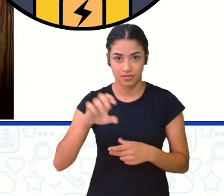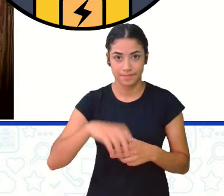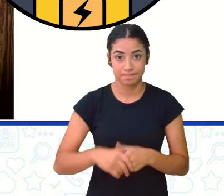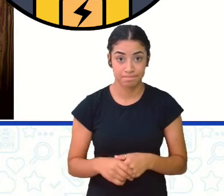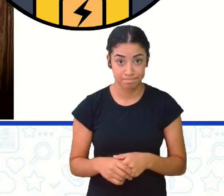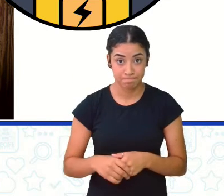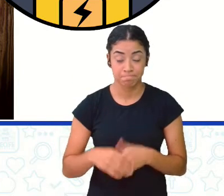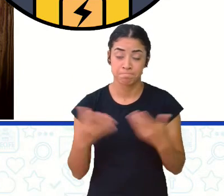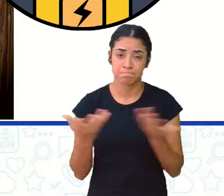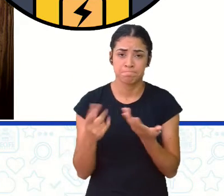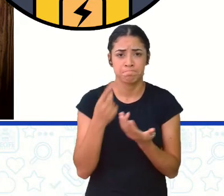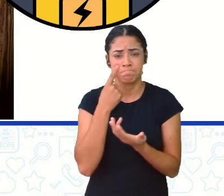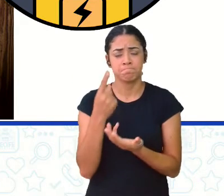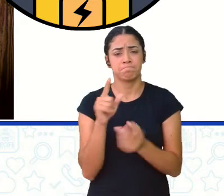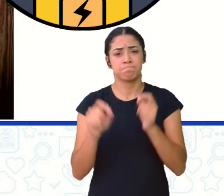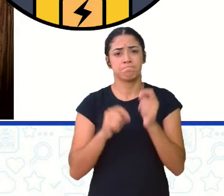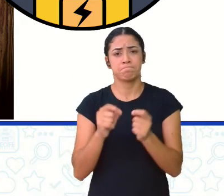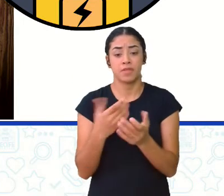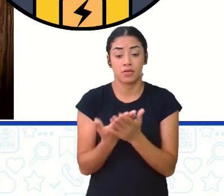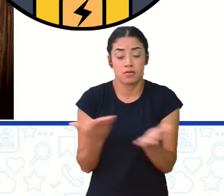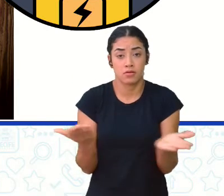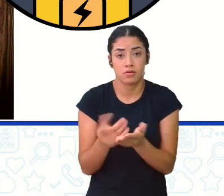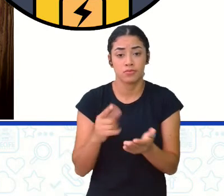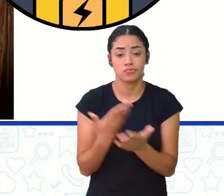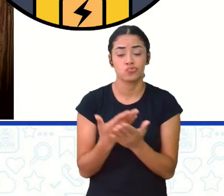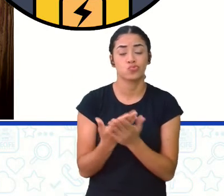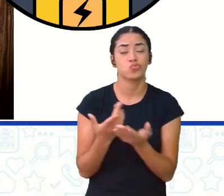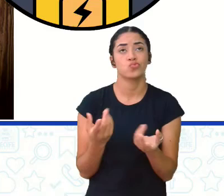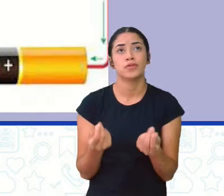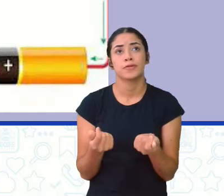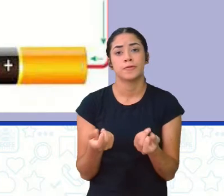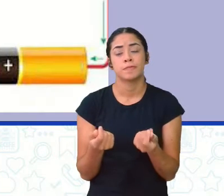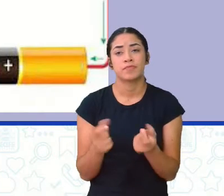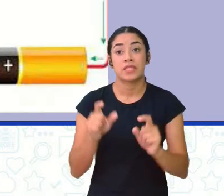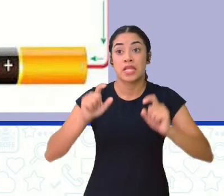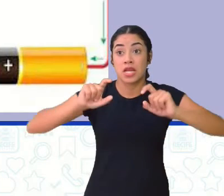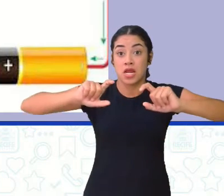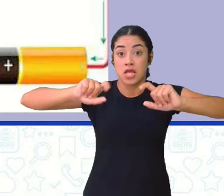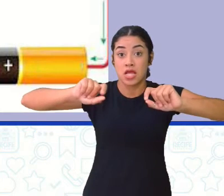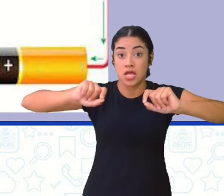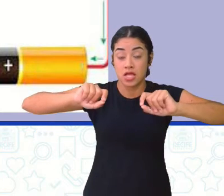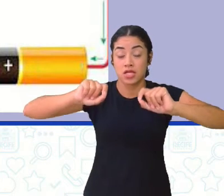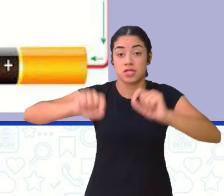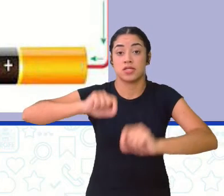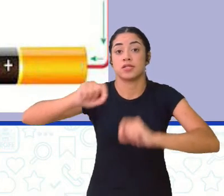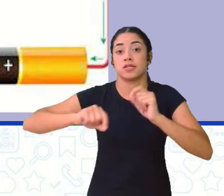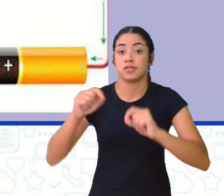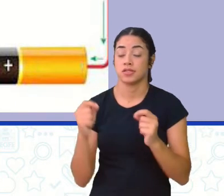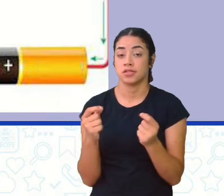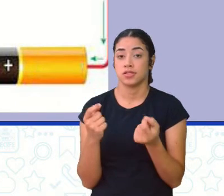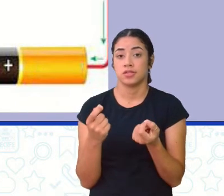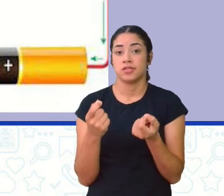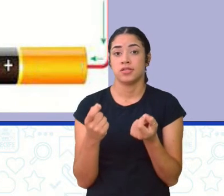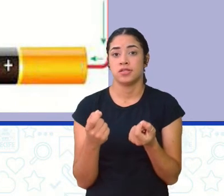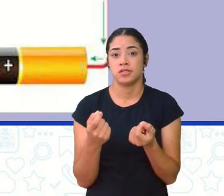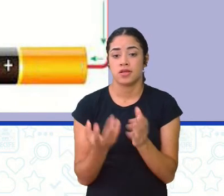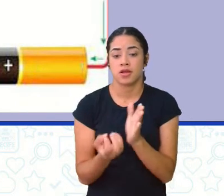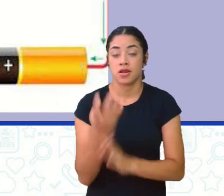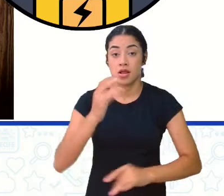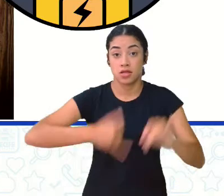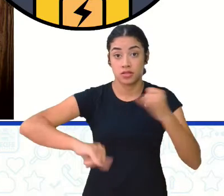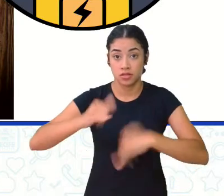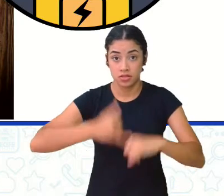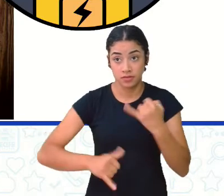vimos agora, né, até agora, a questão aí de quem estava, ó, o circuito elétrico, a questão de quem estava gerando